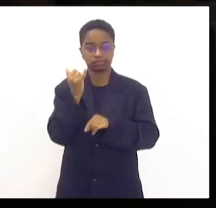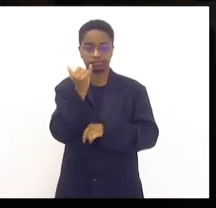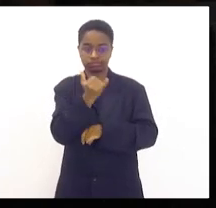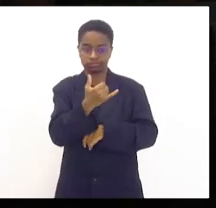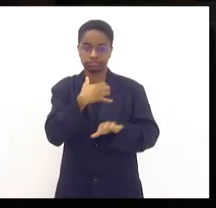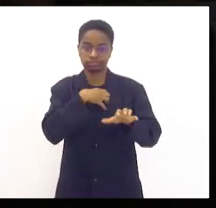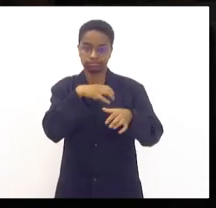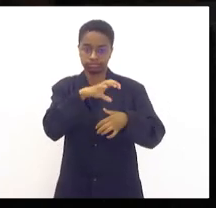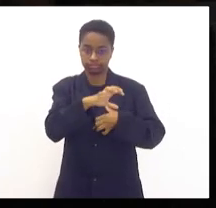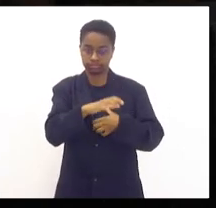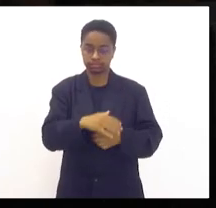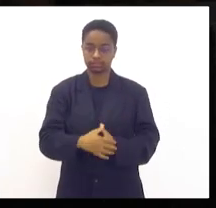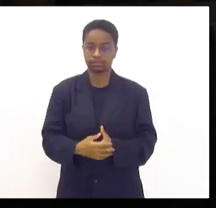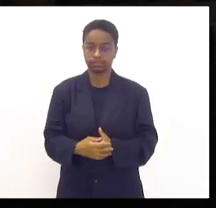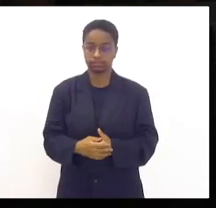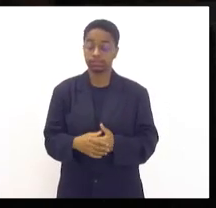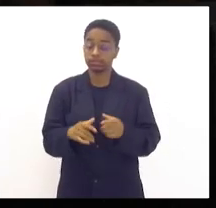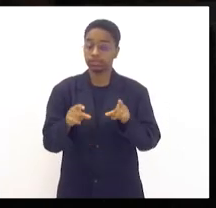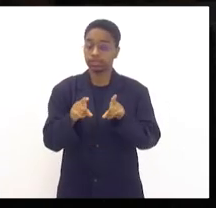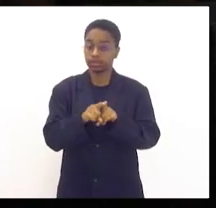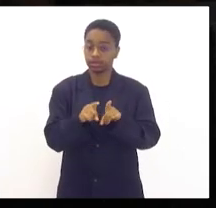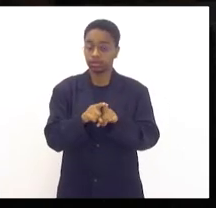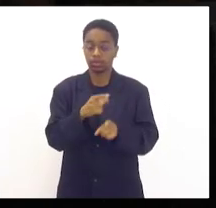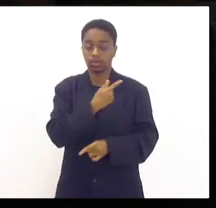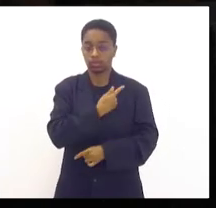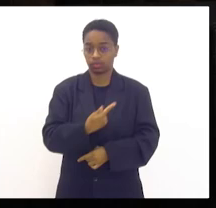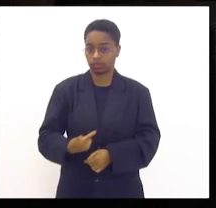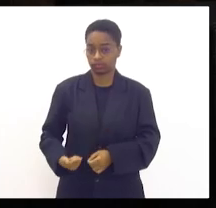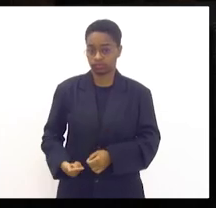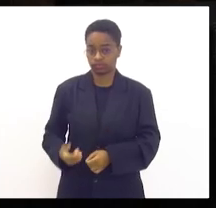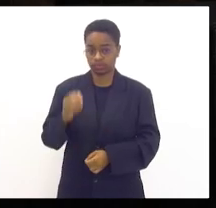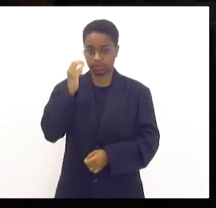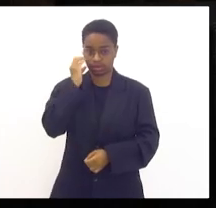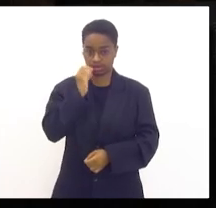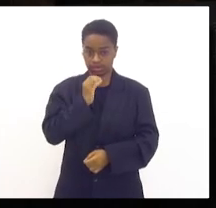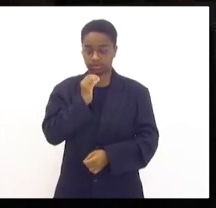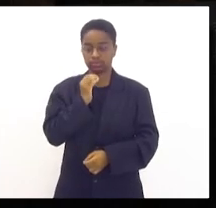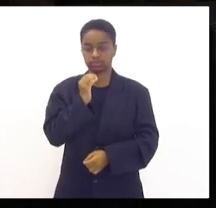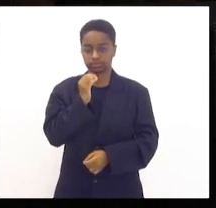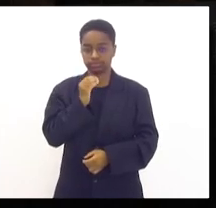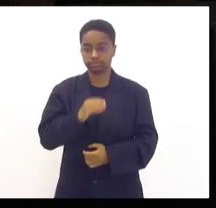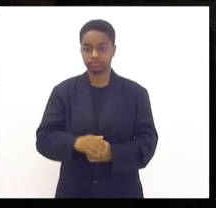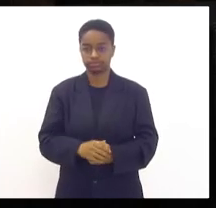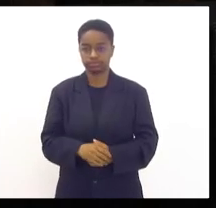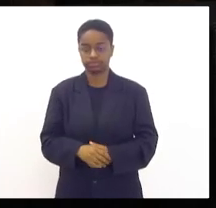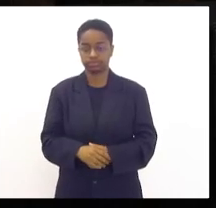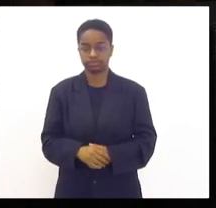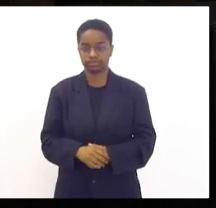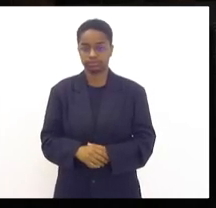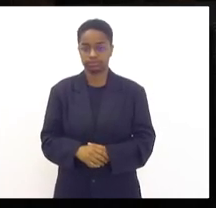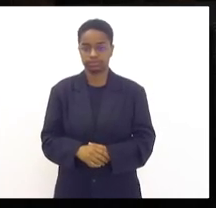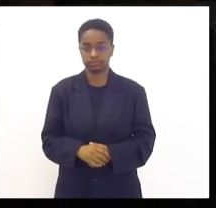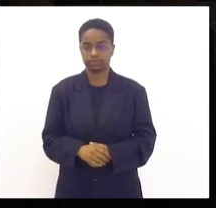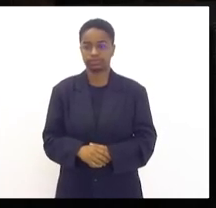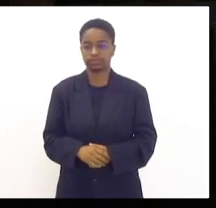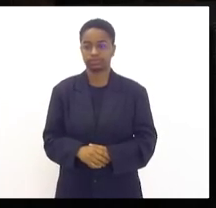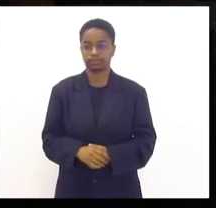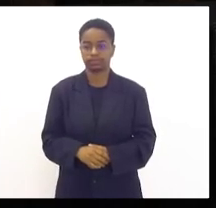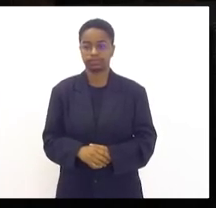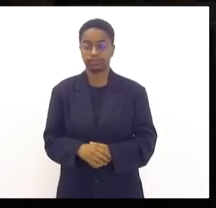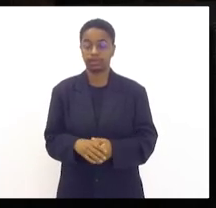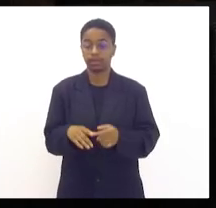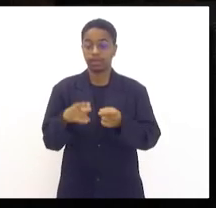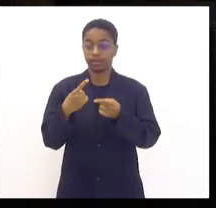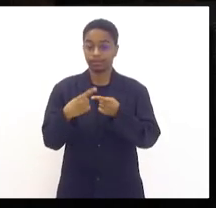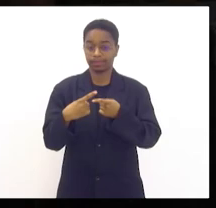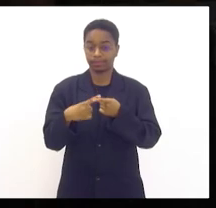solidariedade. E também o próprio governador do Estado, Cláudio Castro. Porque a sua